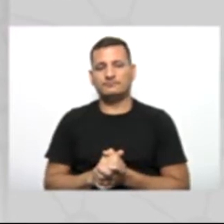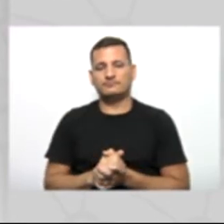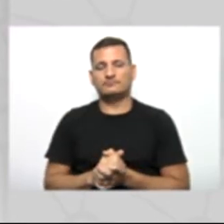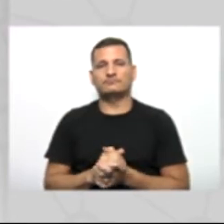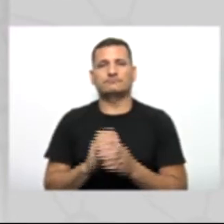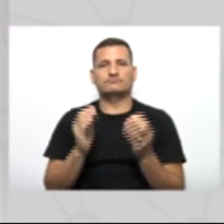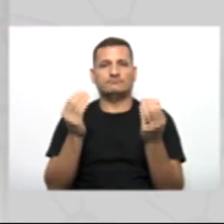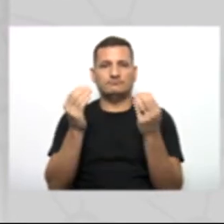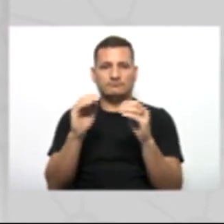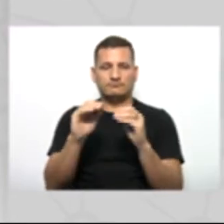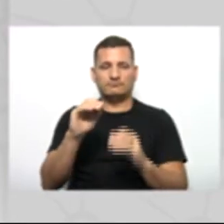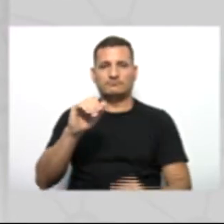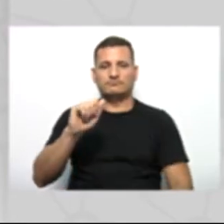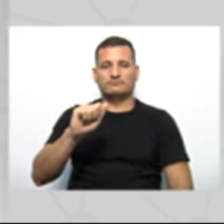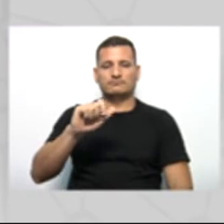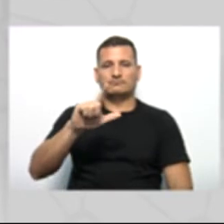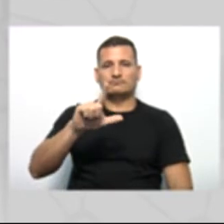Alan,